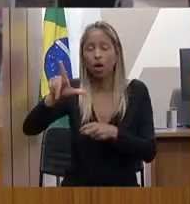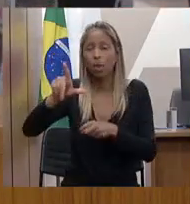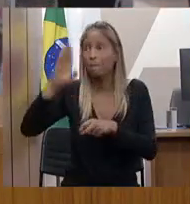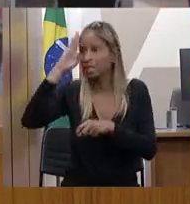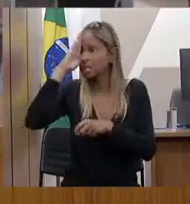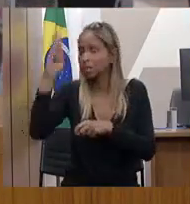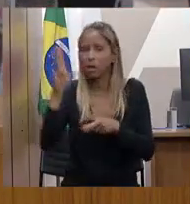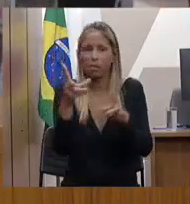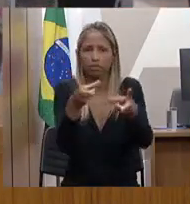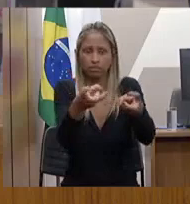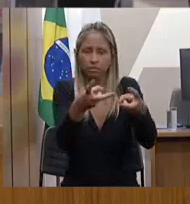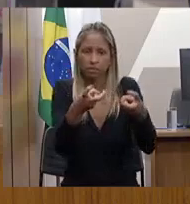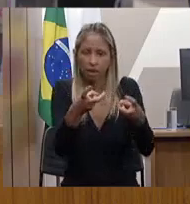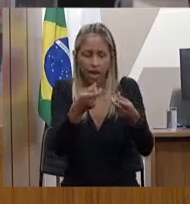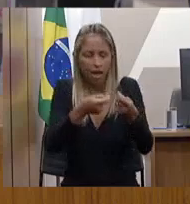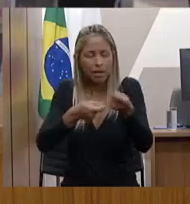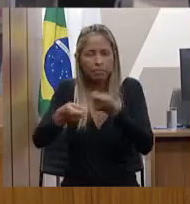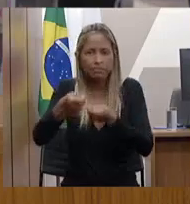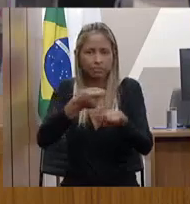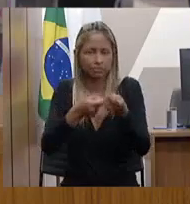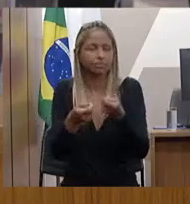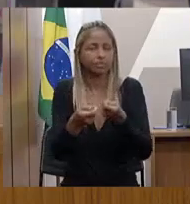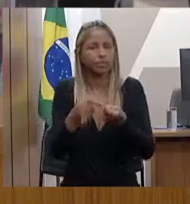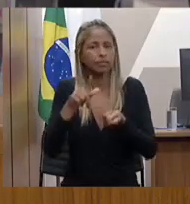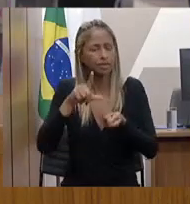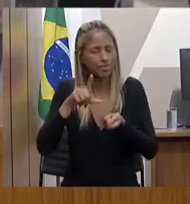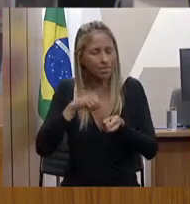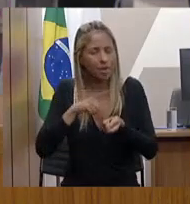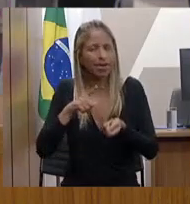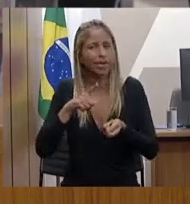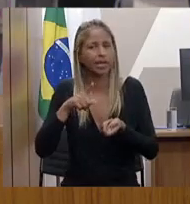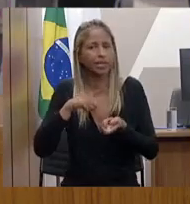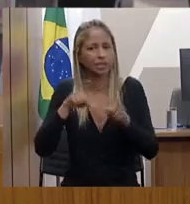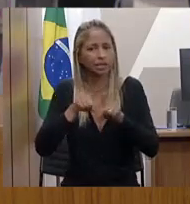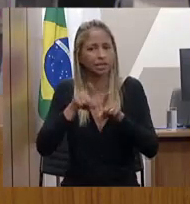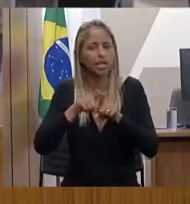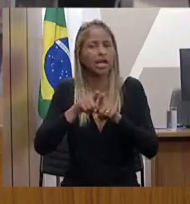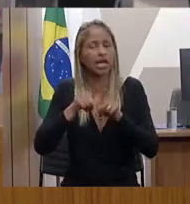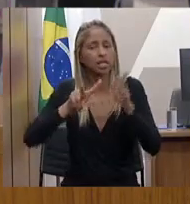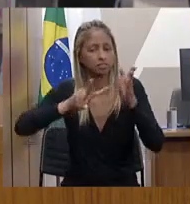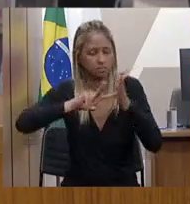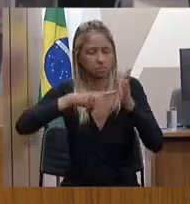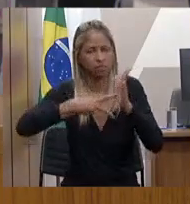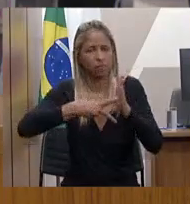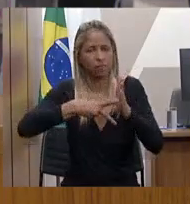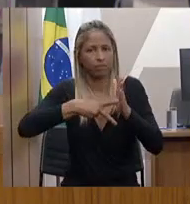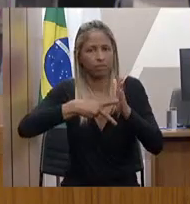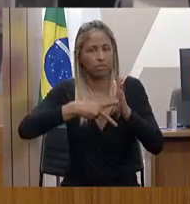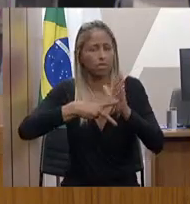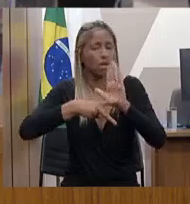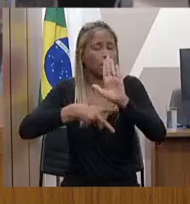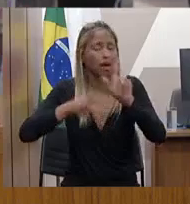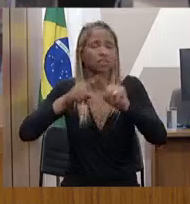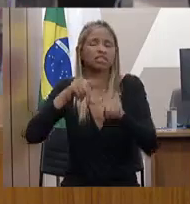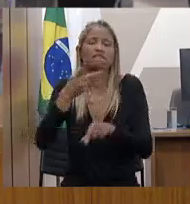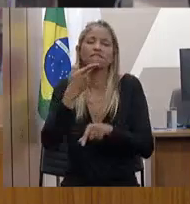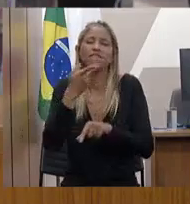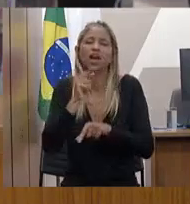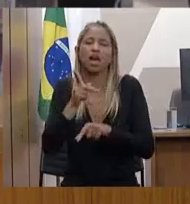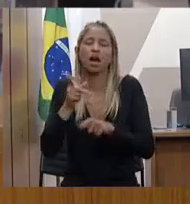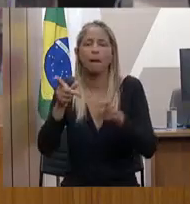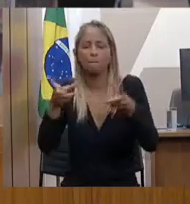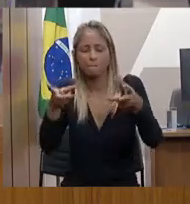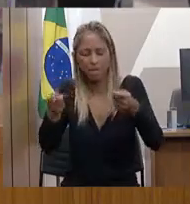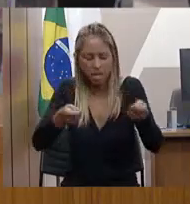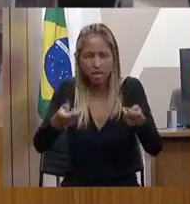fontes Econômica ele tem que ter também esse significado mas nós não viemos aqui só para falar de